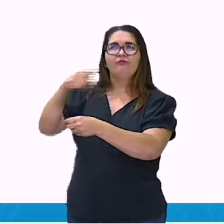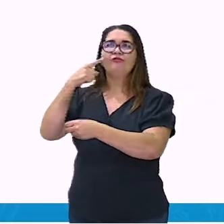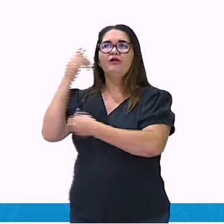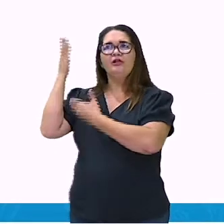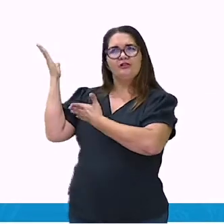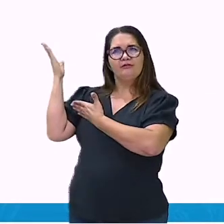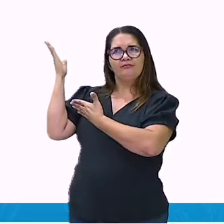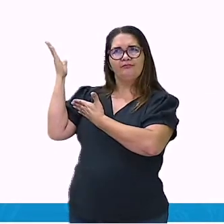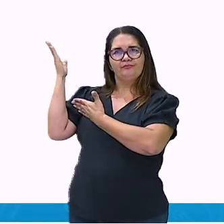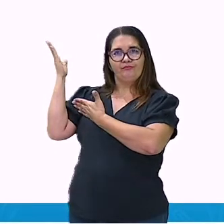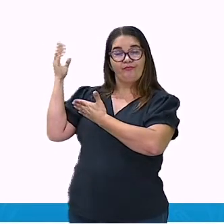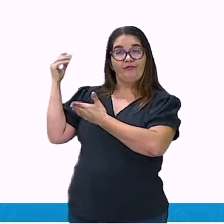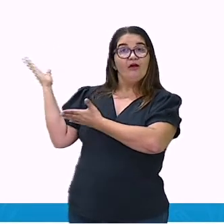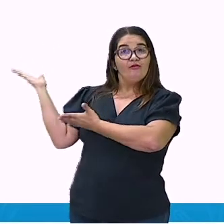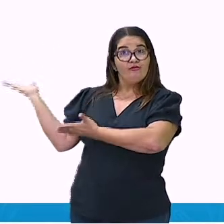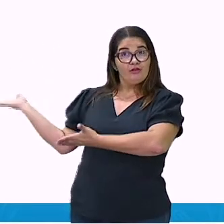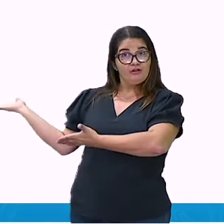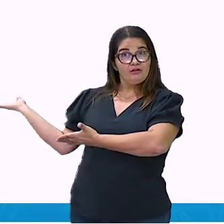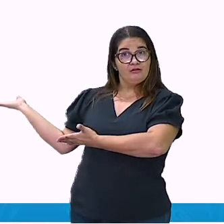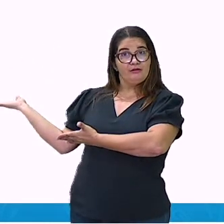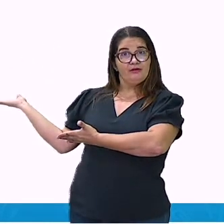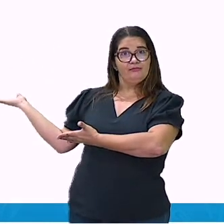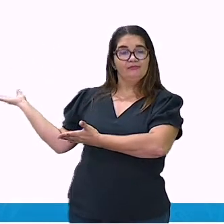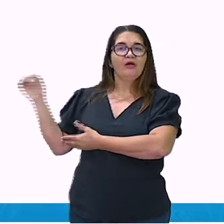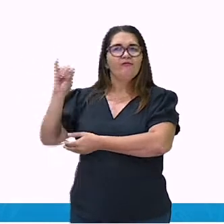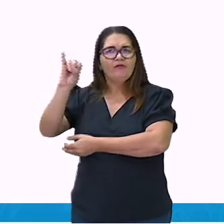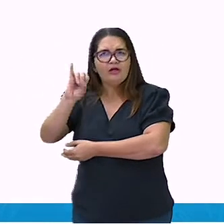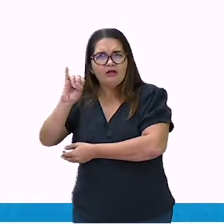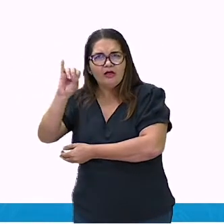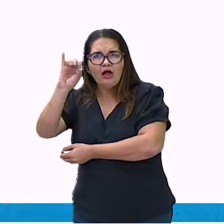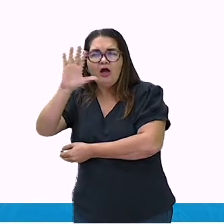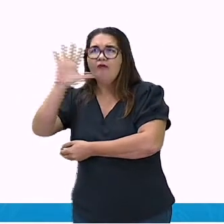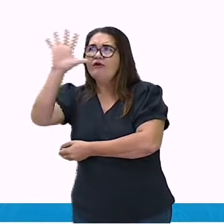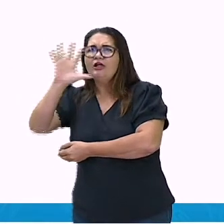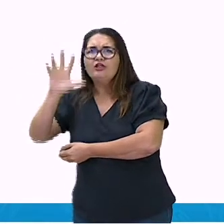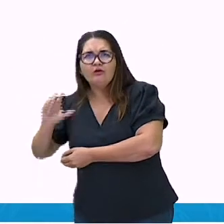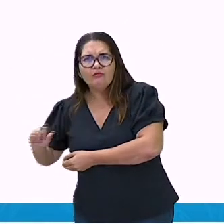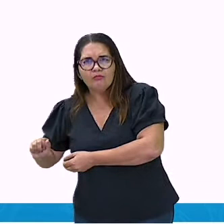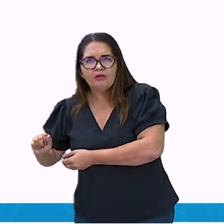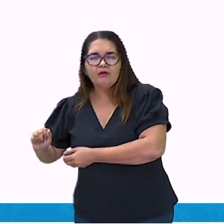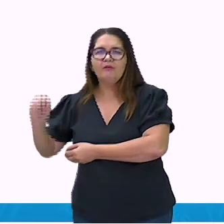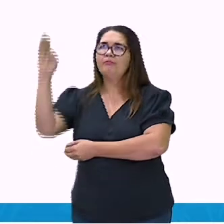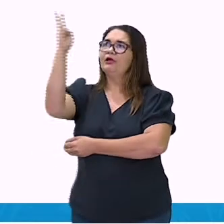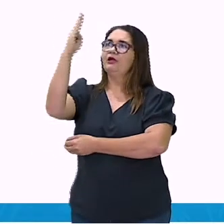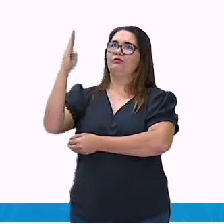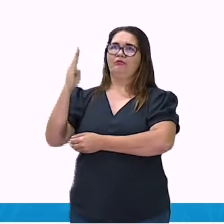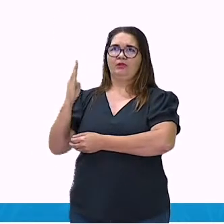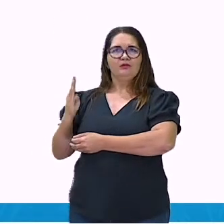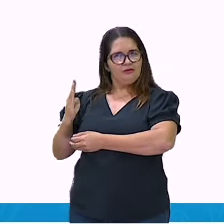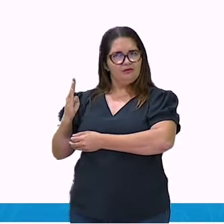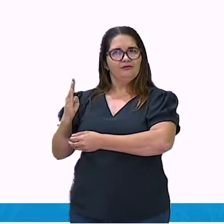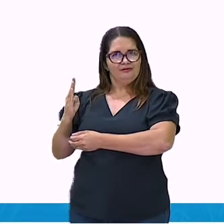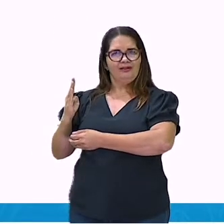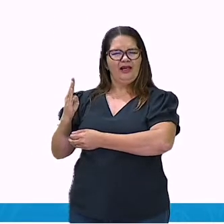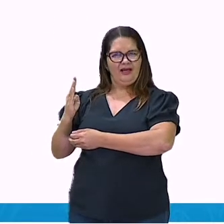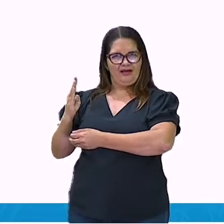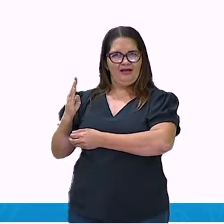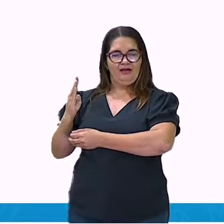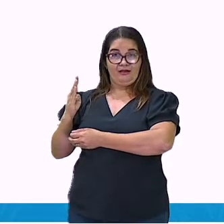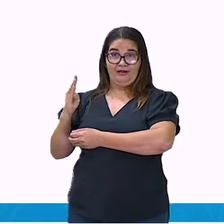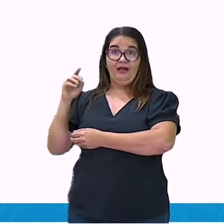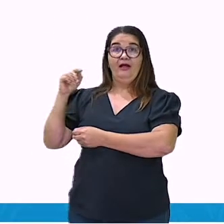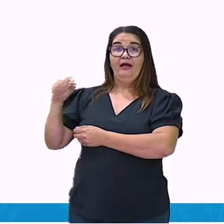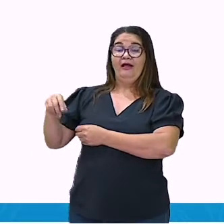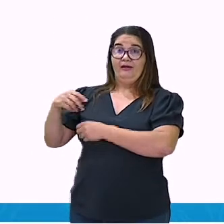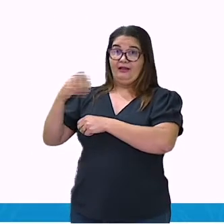Primeiro, aqui do lado, nós temos o mapa do Brasil conhecido e descrito, desenhado na época da chegada